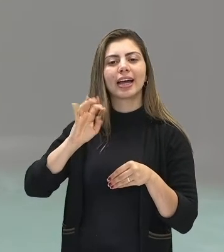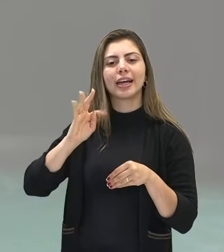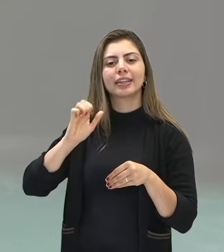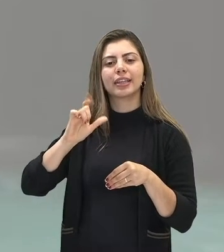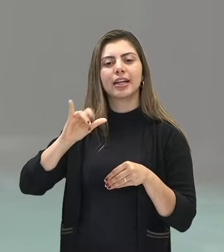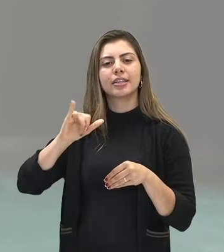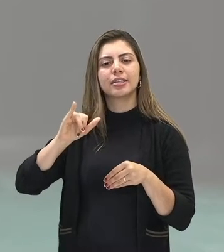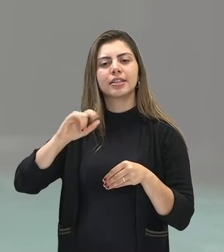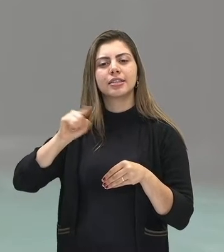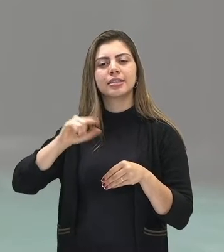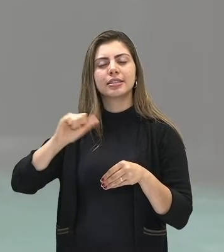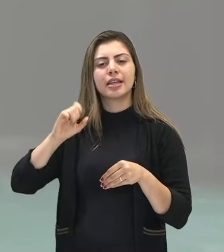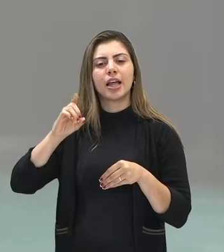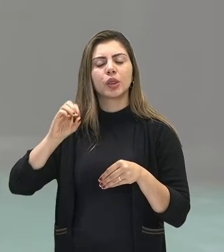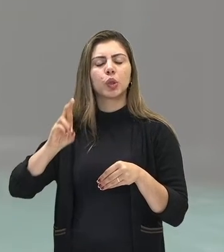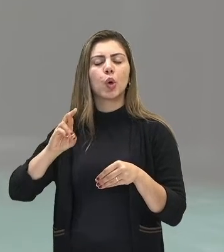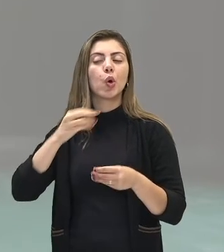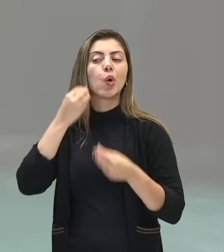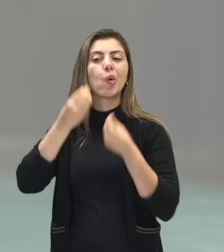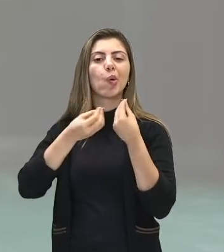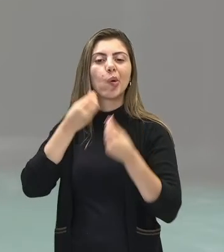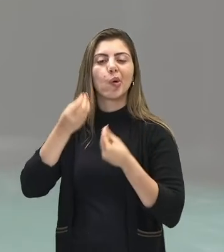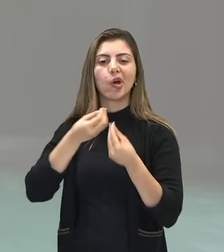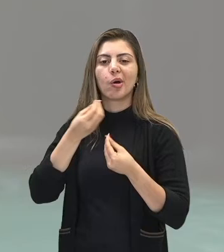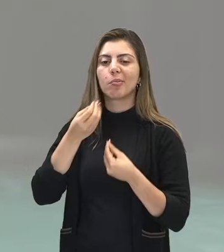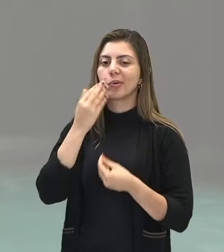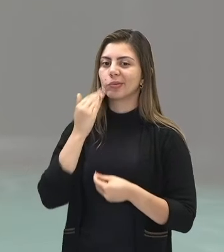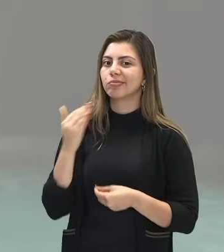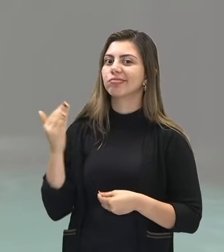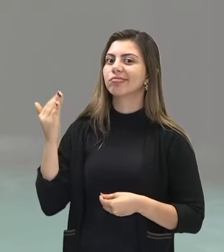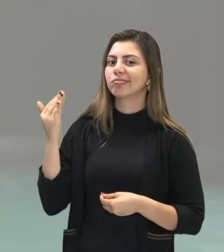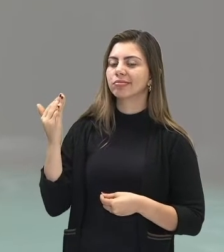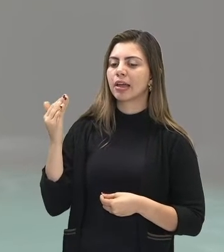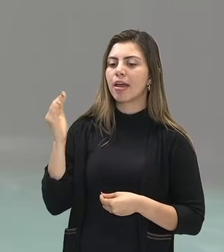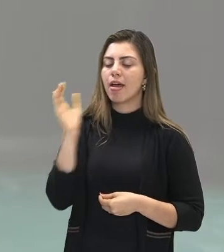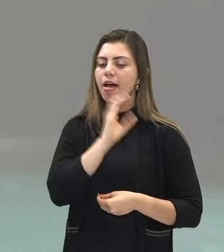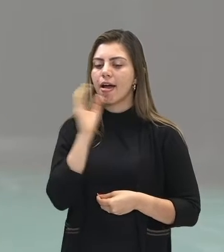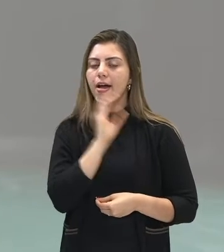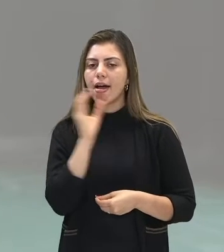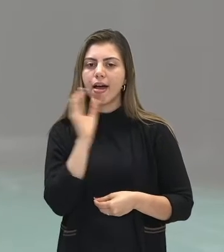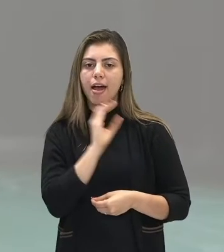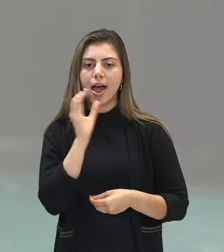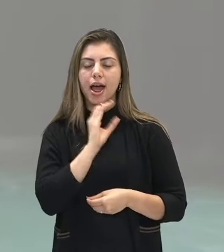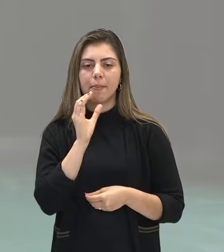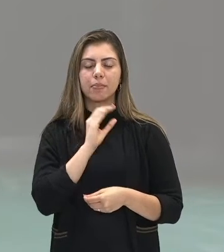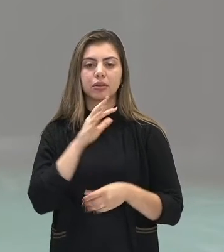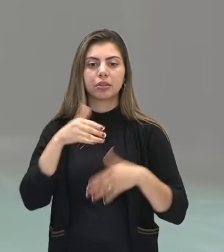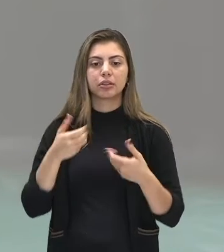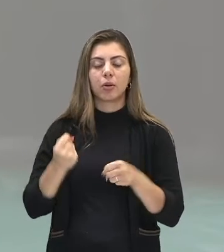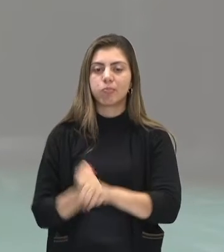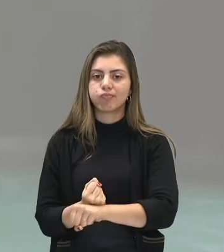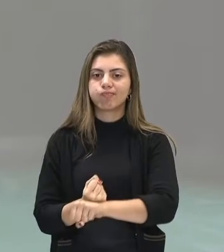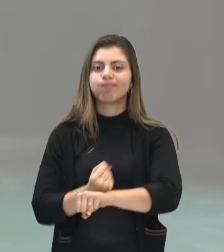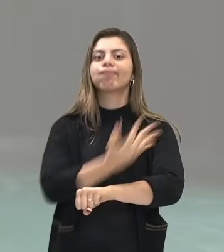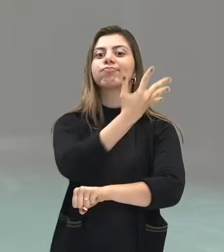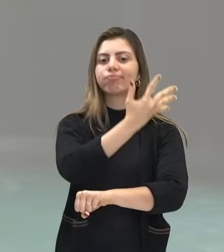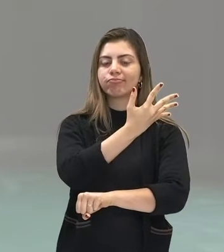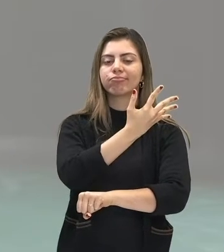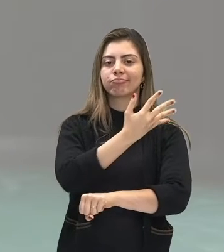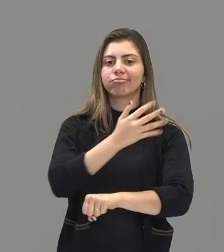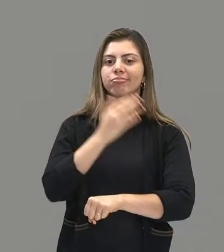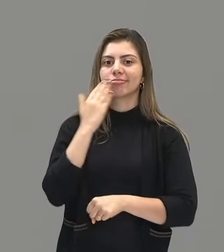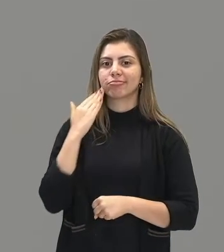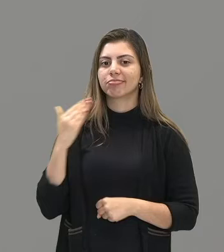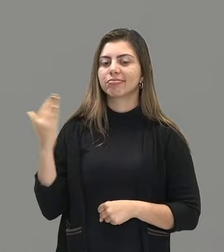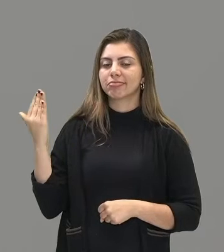catalisador, ele faz com que a reação acelere e produz essa